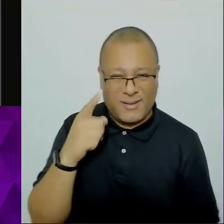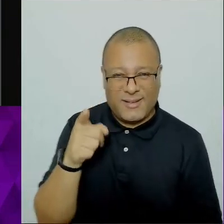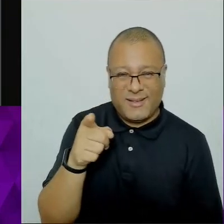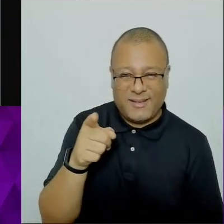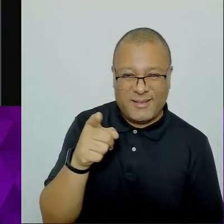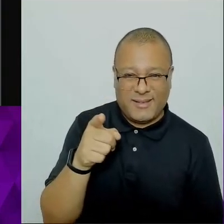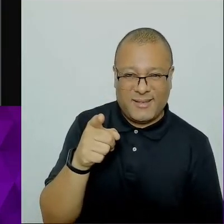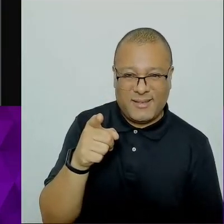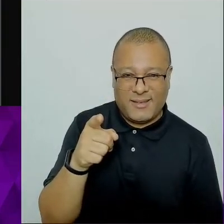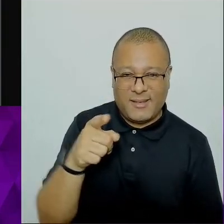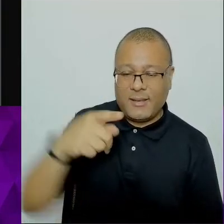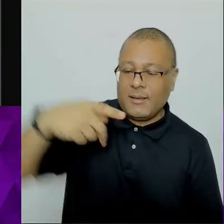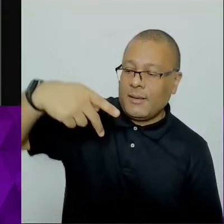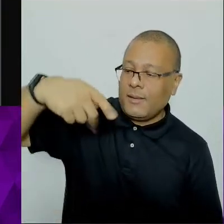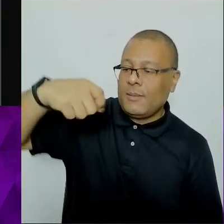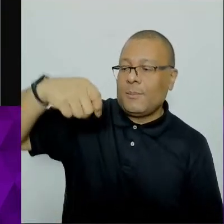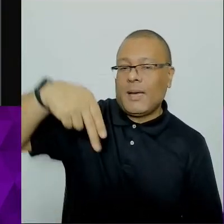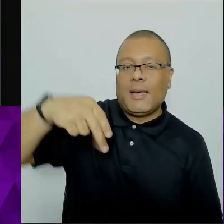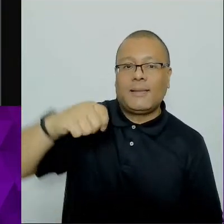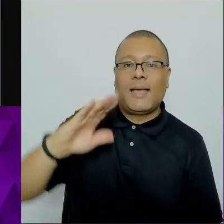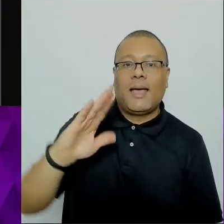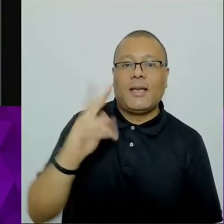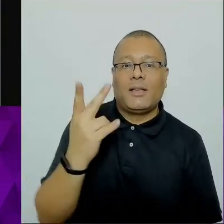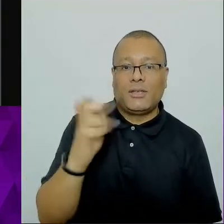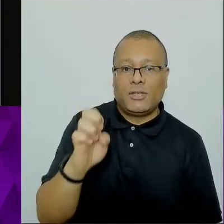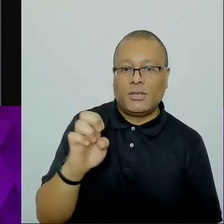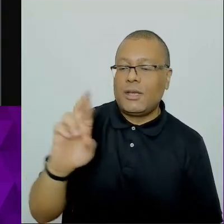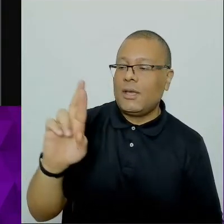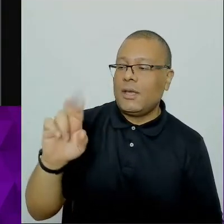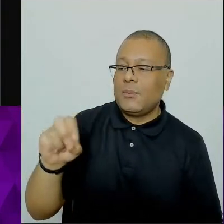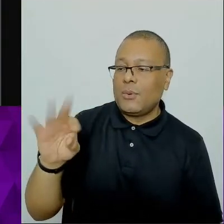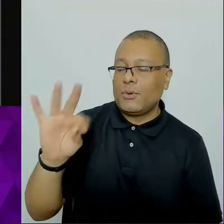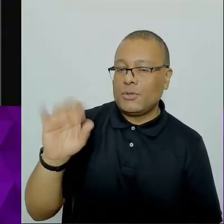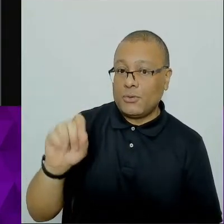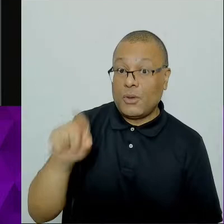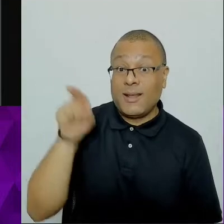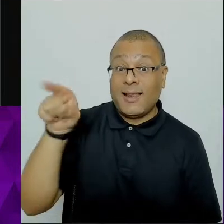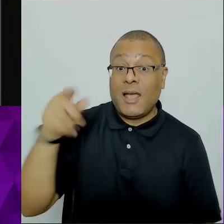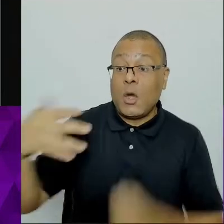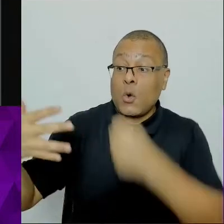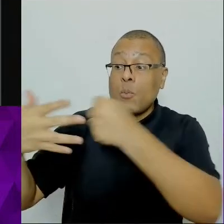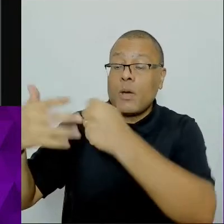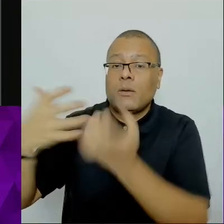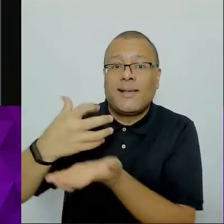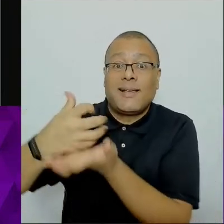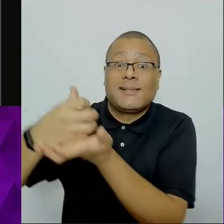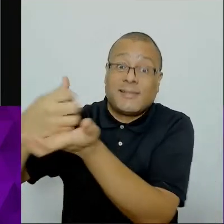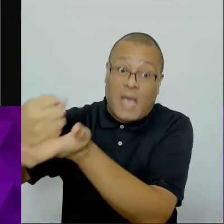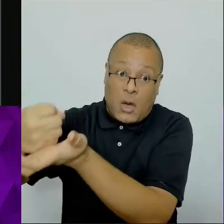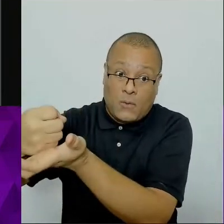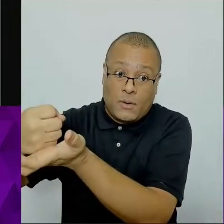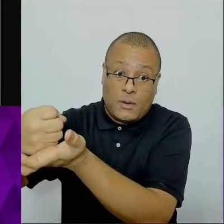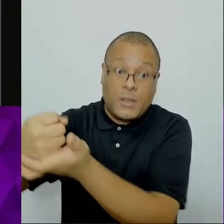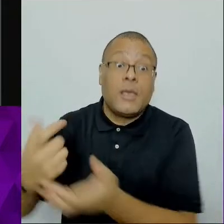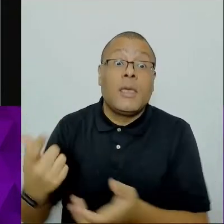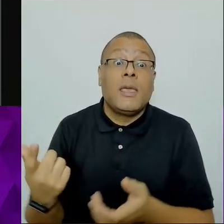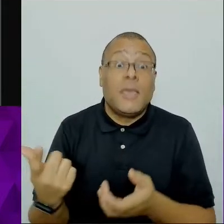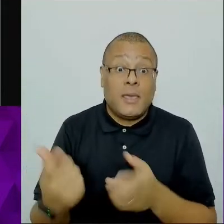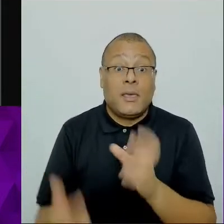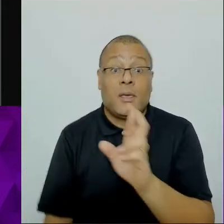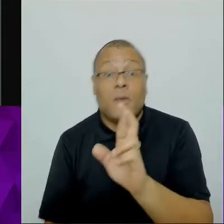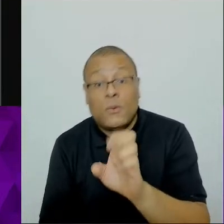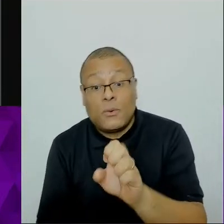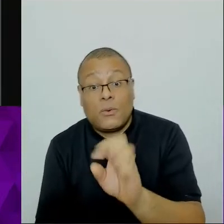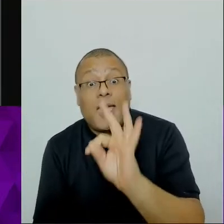Panache Repository aqui, para persistir no banco de dados, ou seja, para salvar o usuário no banco de dados. E para fazer o serviço REST, a gente utiliza